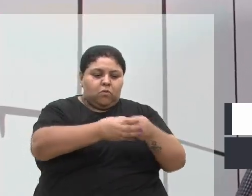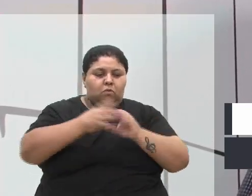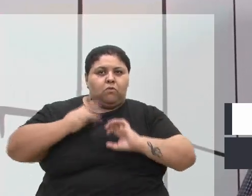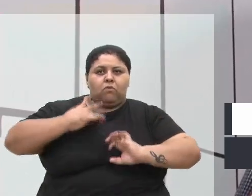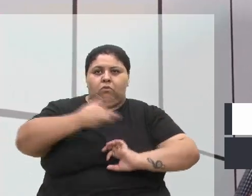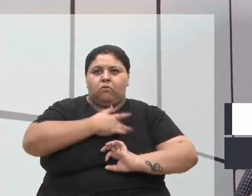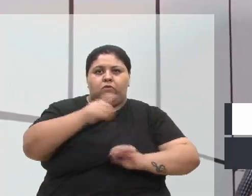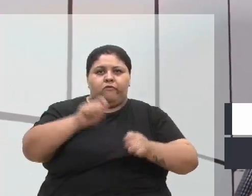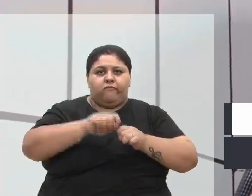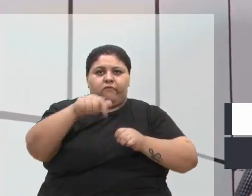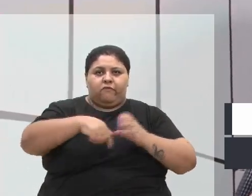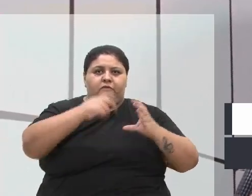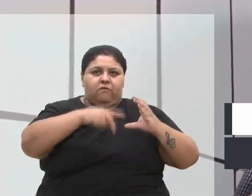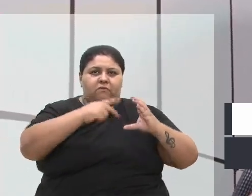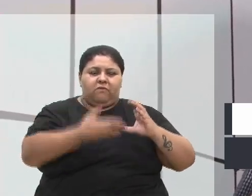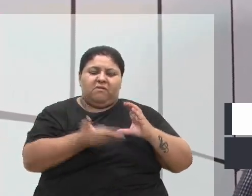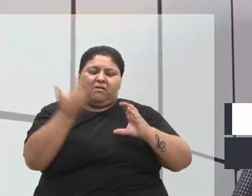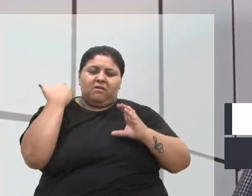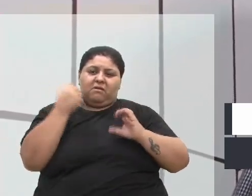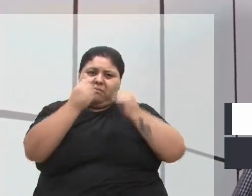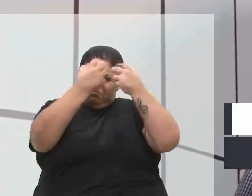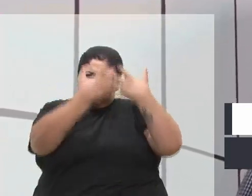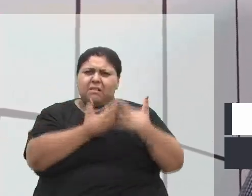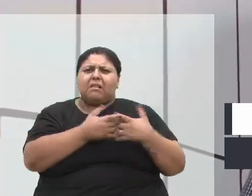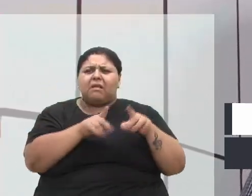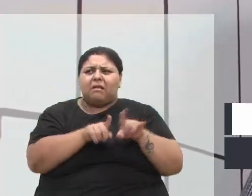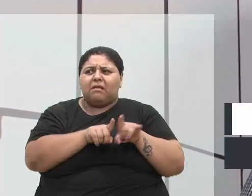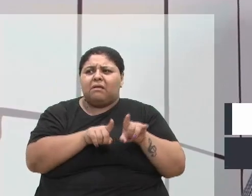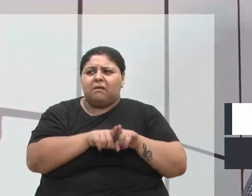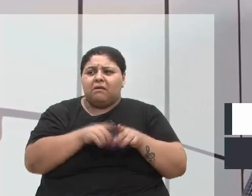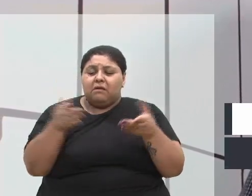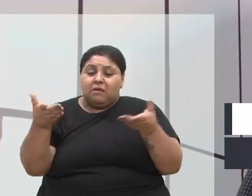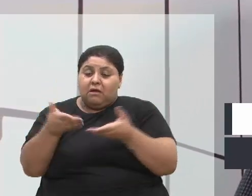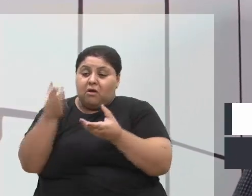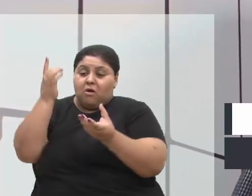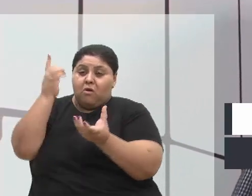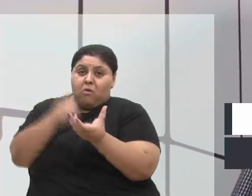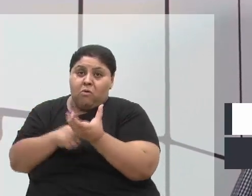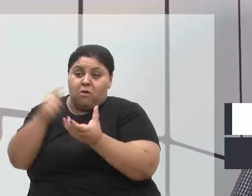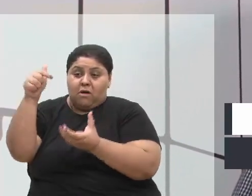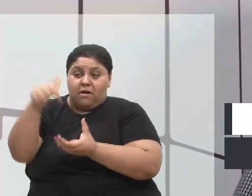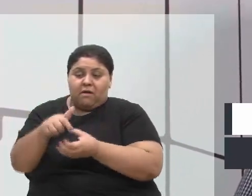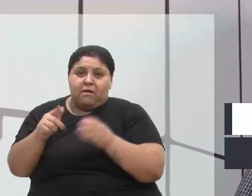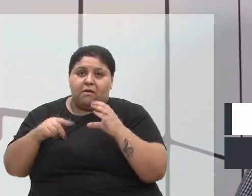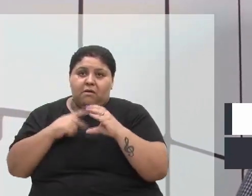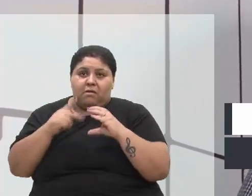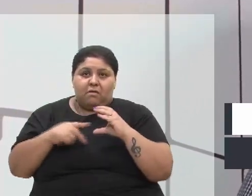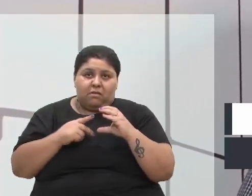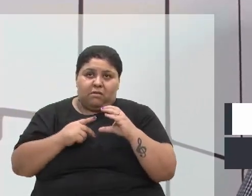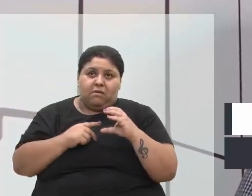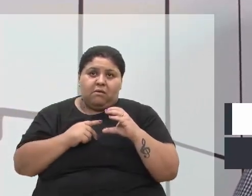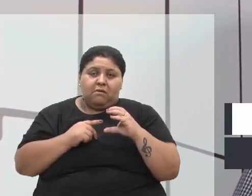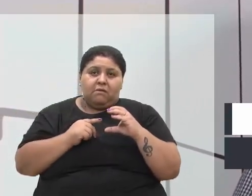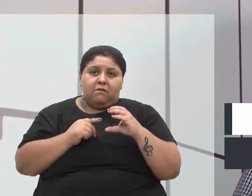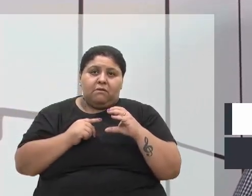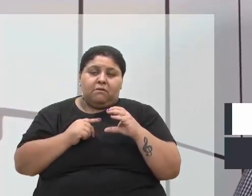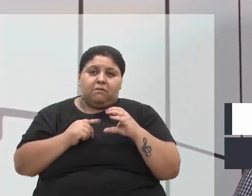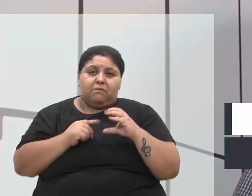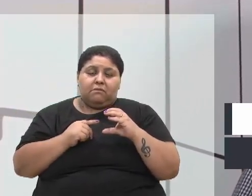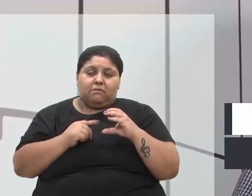aqui na Câmara várias oportunidades, lotamos a Câmara. E agora nós agendamos para cá, né? Agendamos para cá,